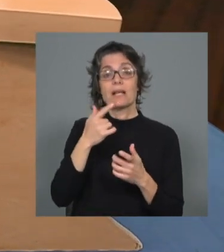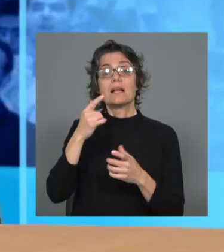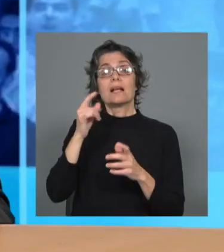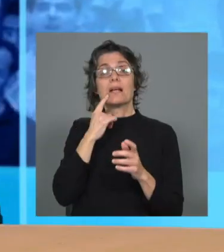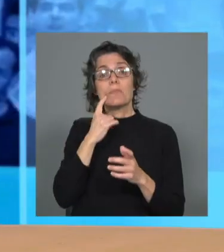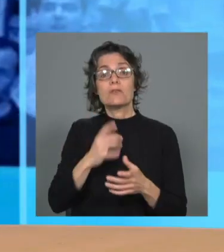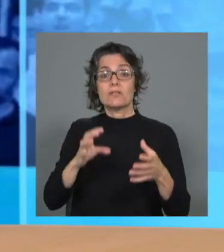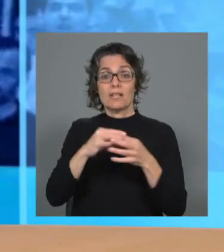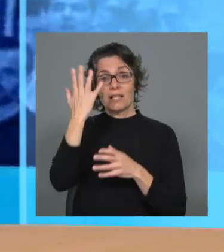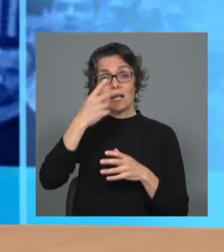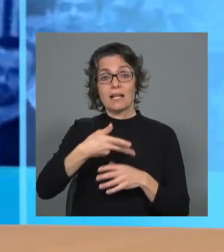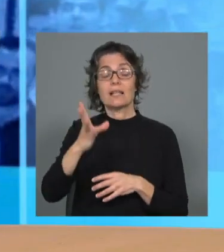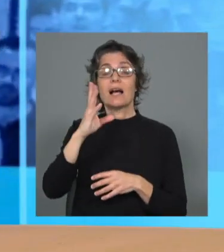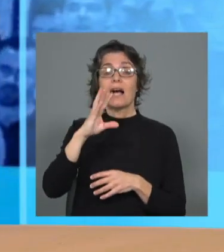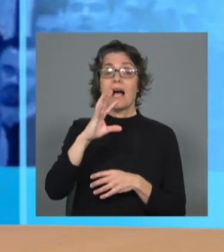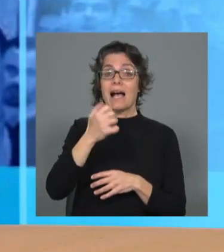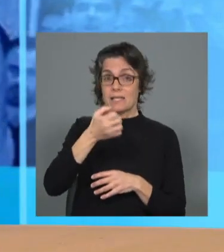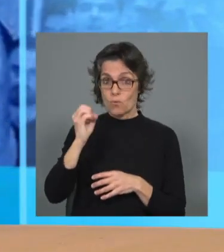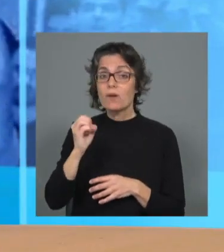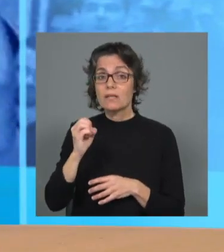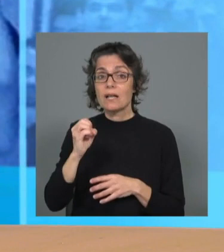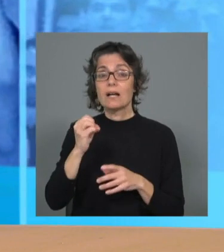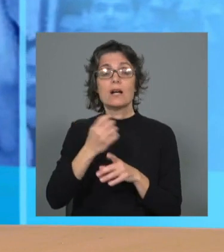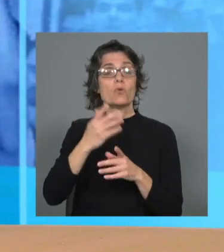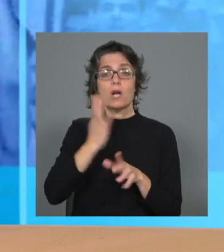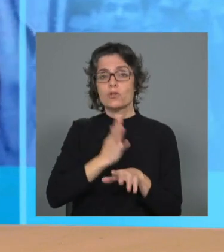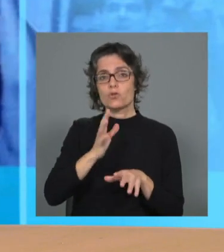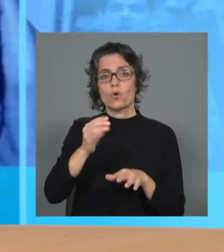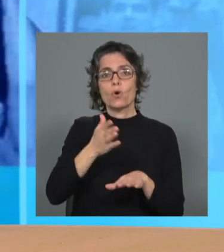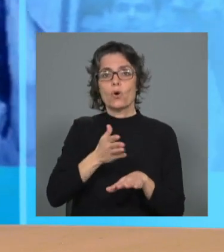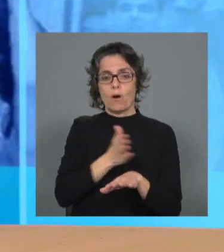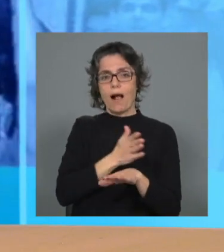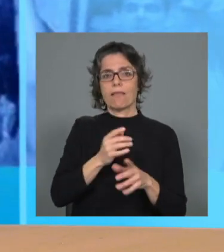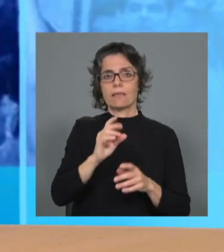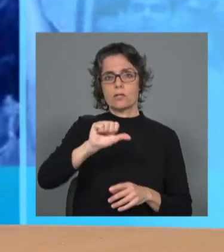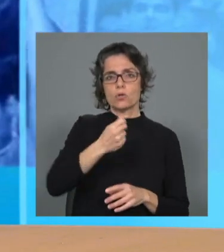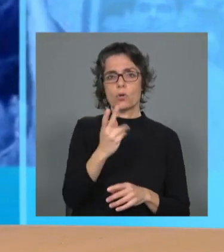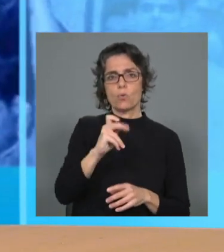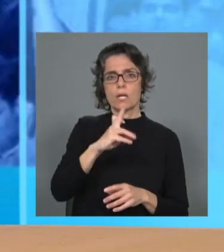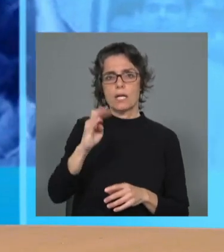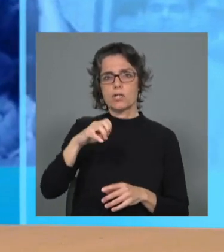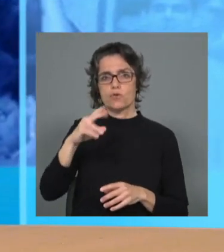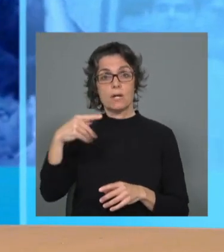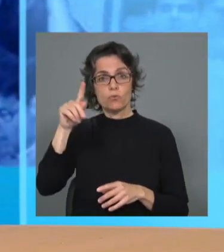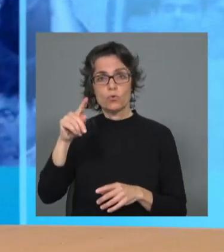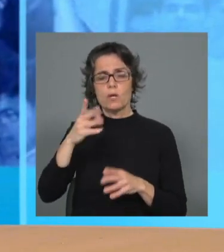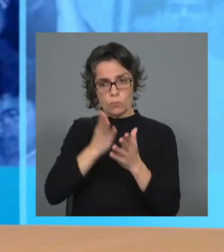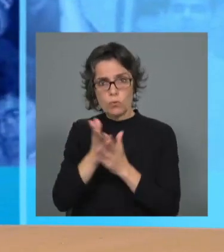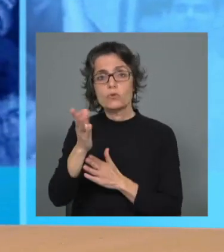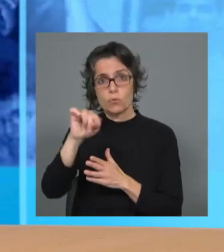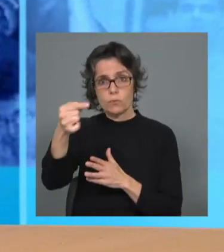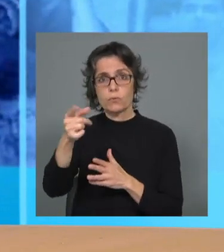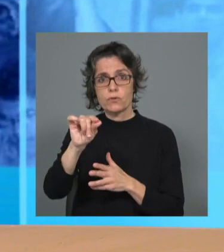São mais dias do que a Quaresma. Páscoa, exatamente, e que depois se prolonga. A ideia da visita pascal, precisamente pegando no que dizia há